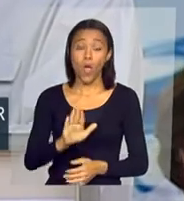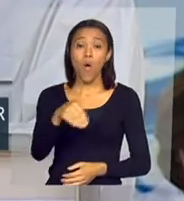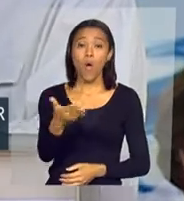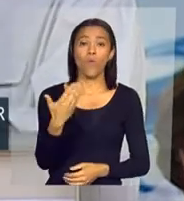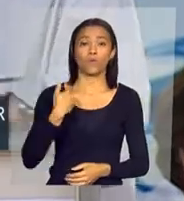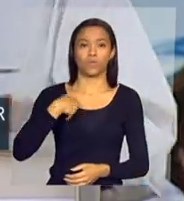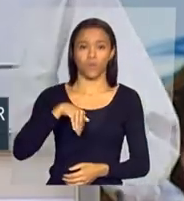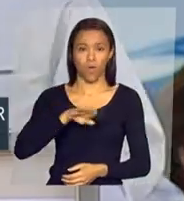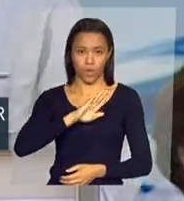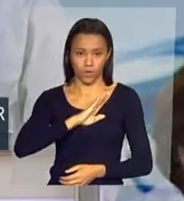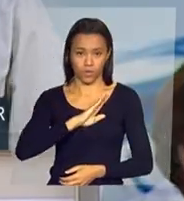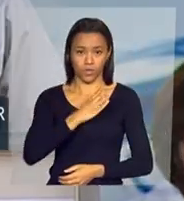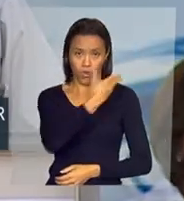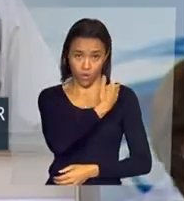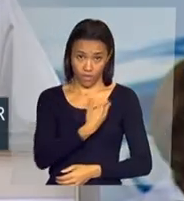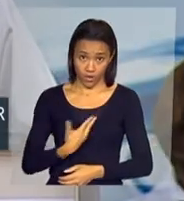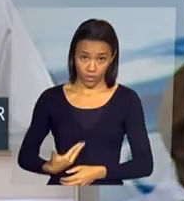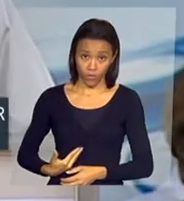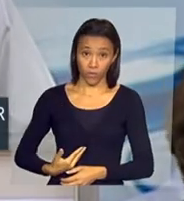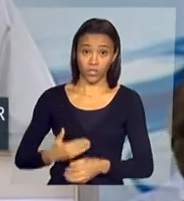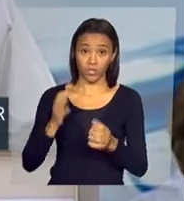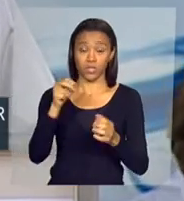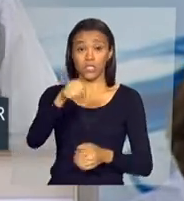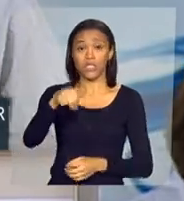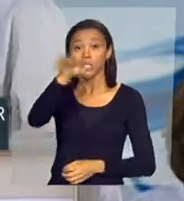nós, governadores do Nordeste,